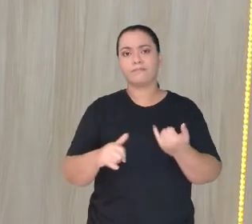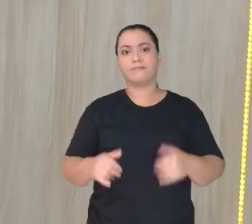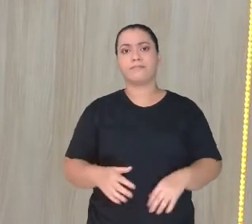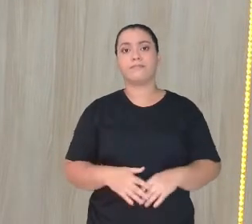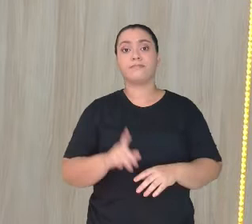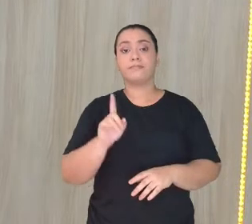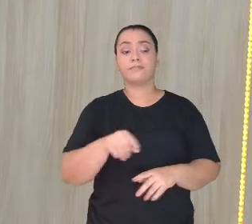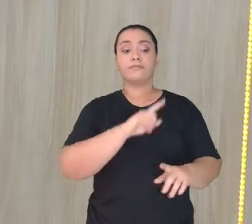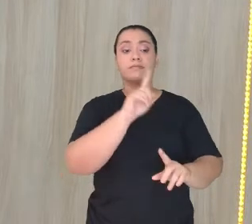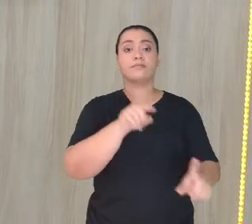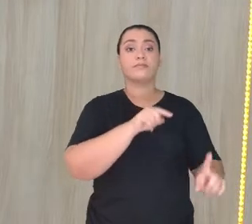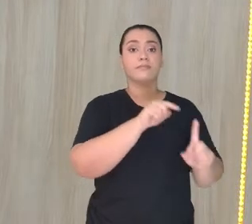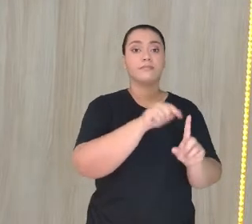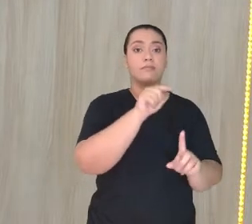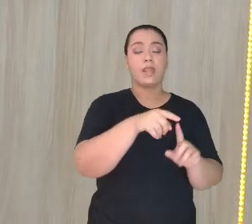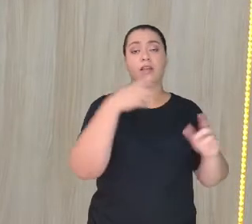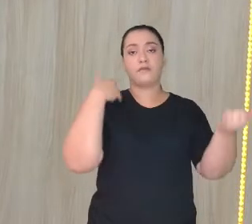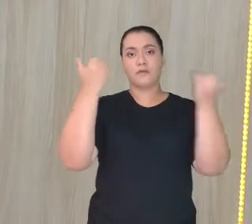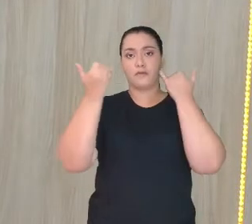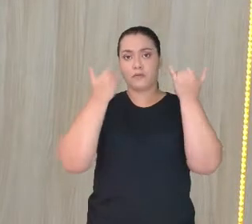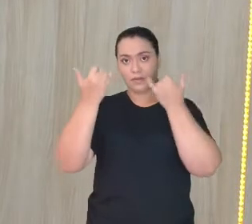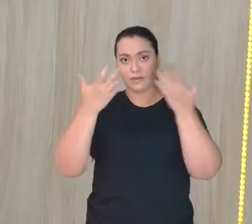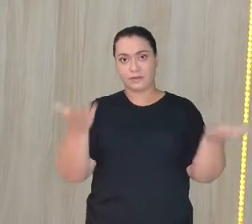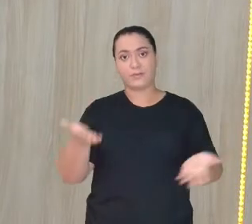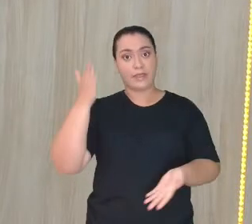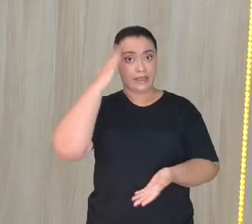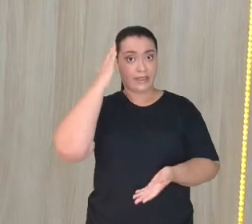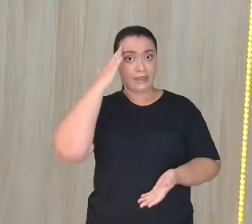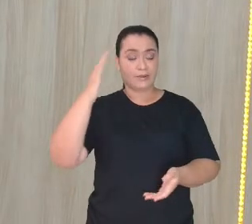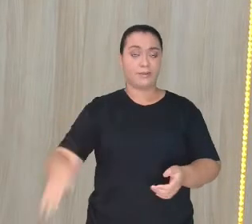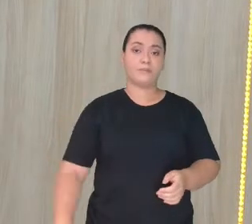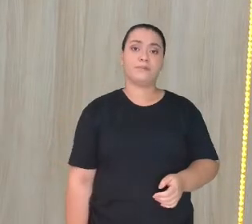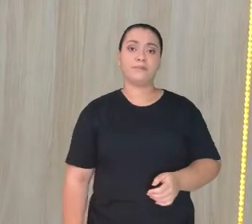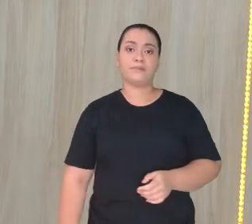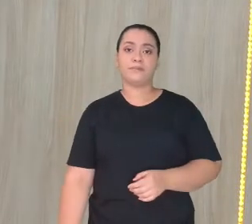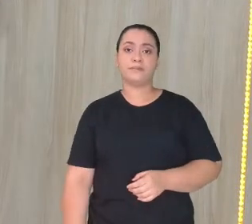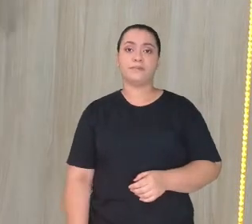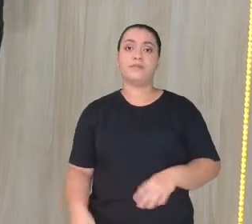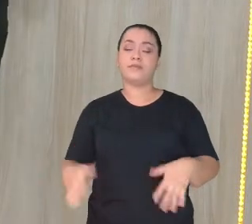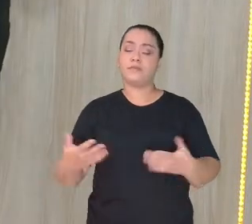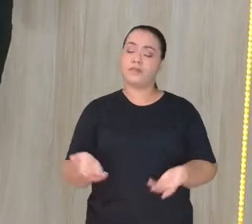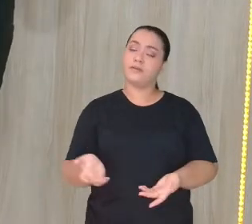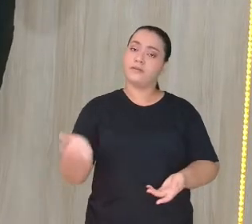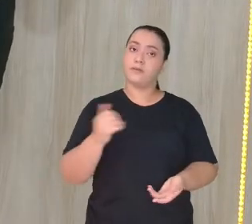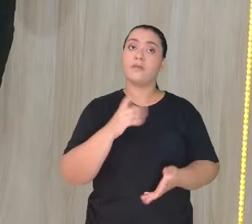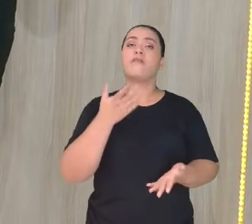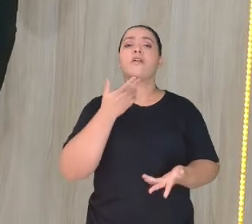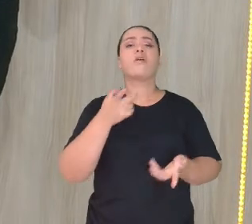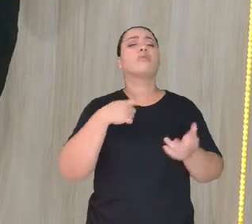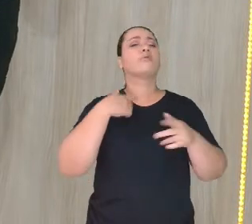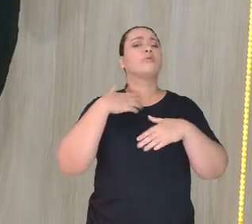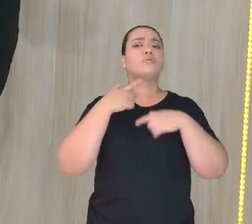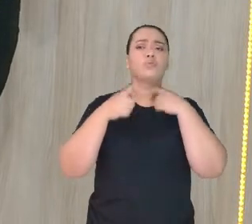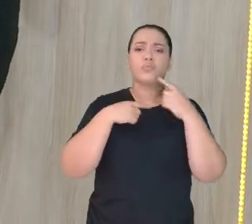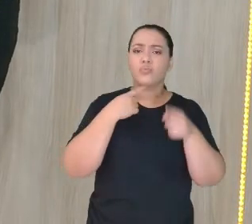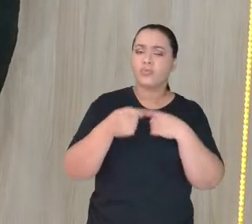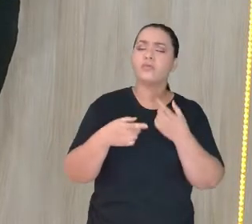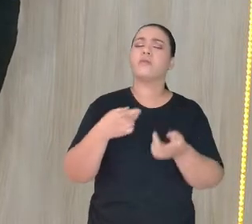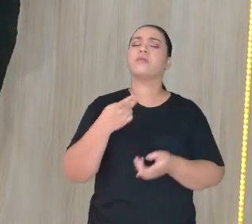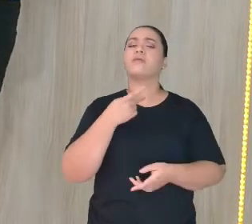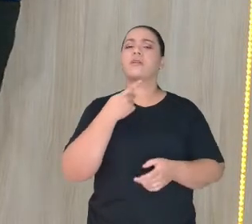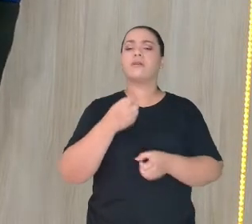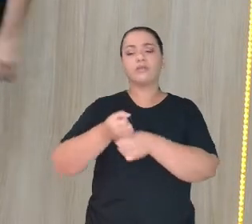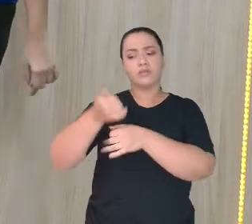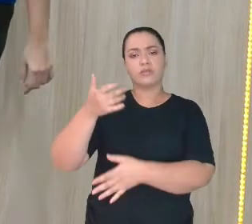quê? A finalidade de informação. Deu para entender? Vamos lá. Qualquer dúvida, vocês sabem. Eu paro,